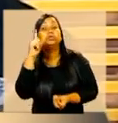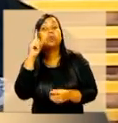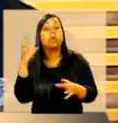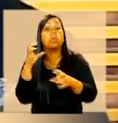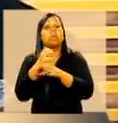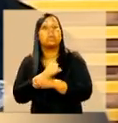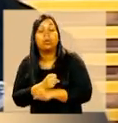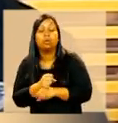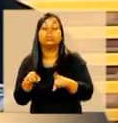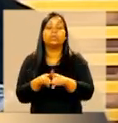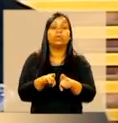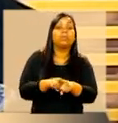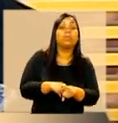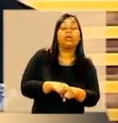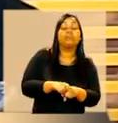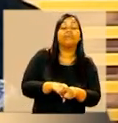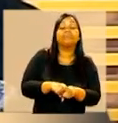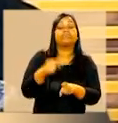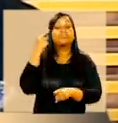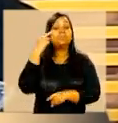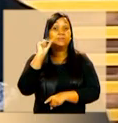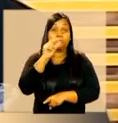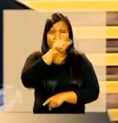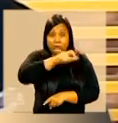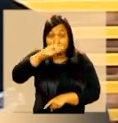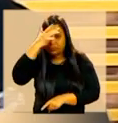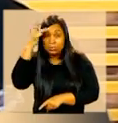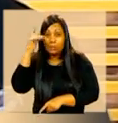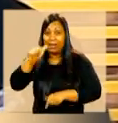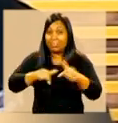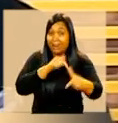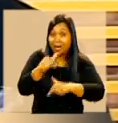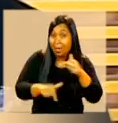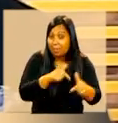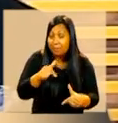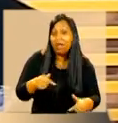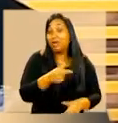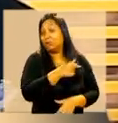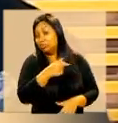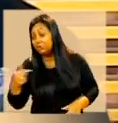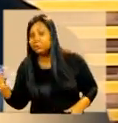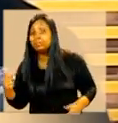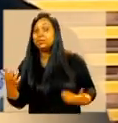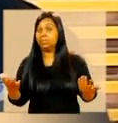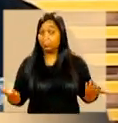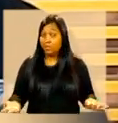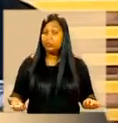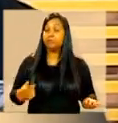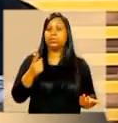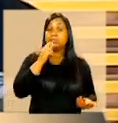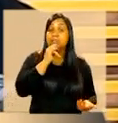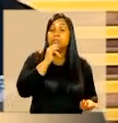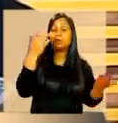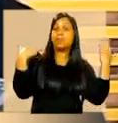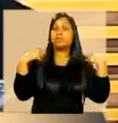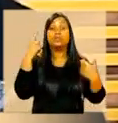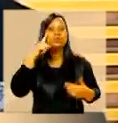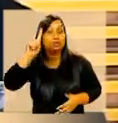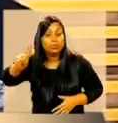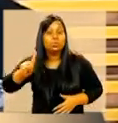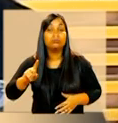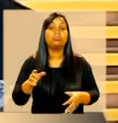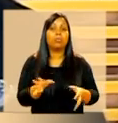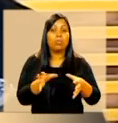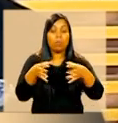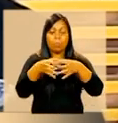dias, nós pensamos também na questão do pessoal que trabalha durante a semana, temos os passeios de um dia, então a gente tenta sempre